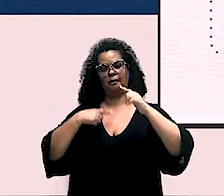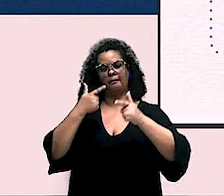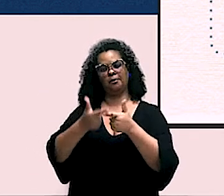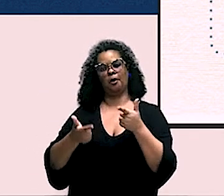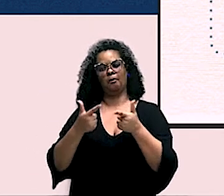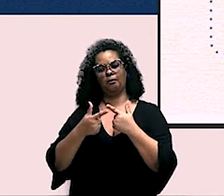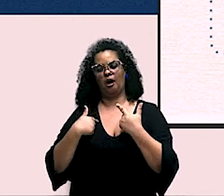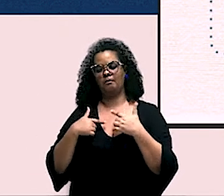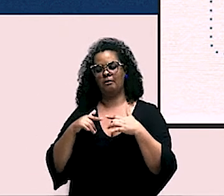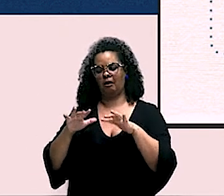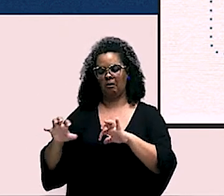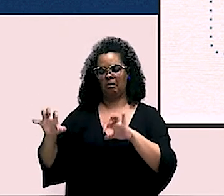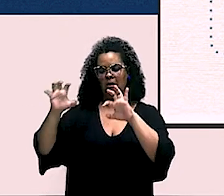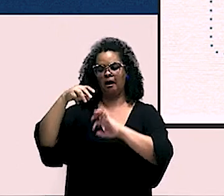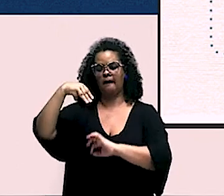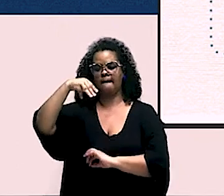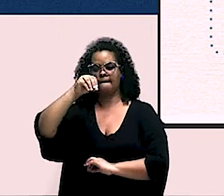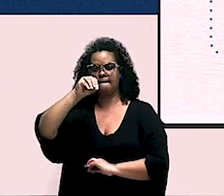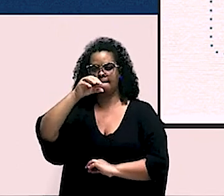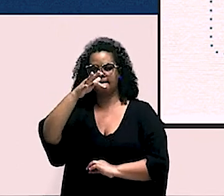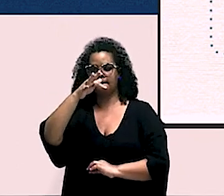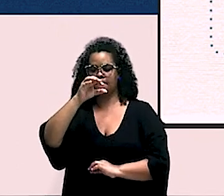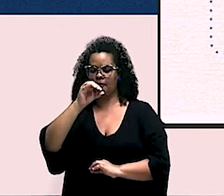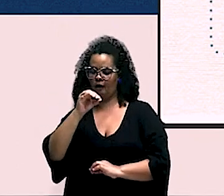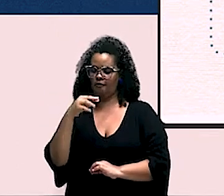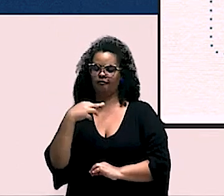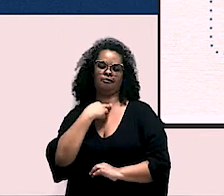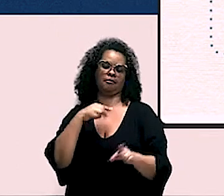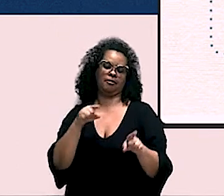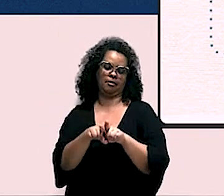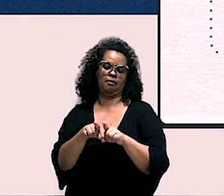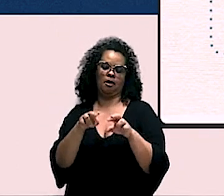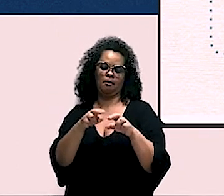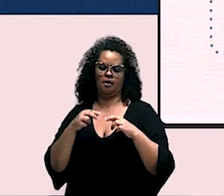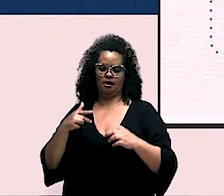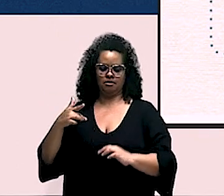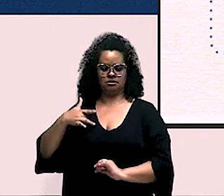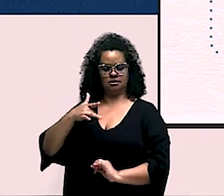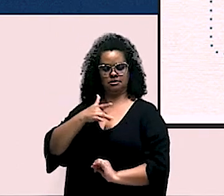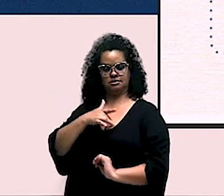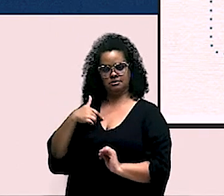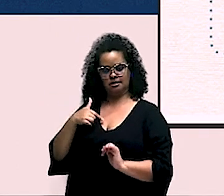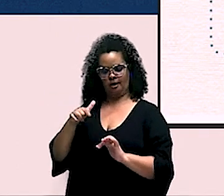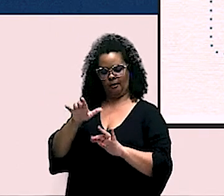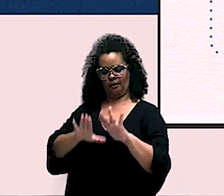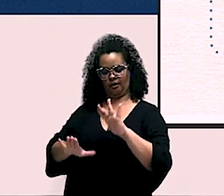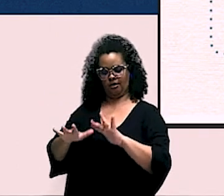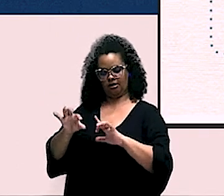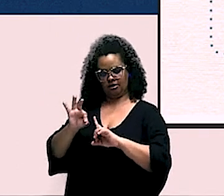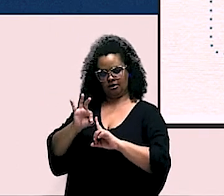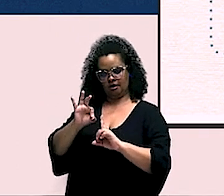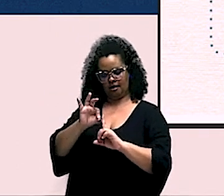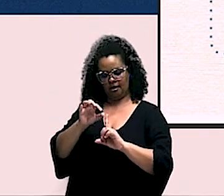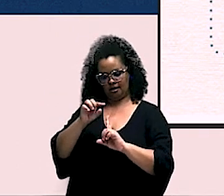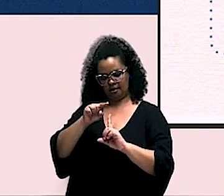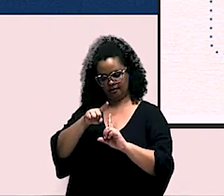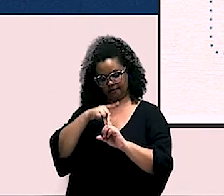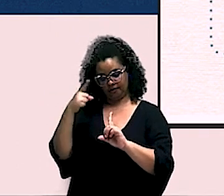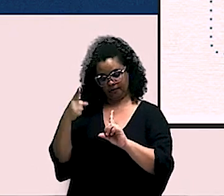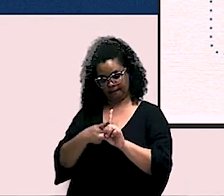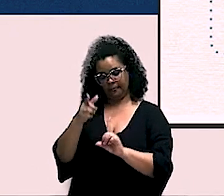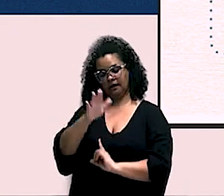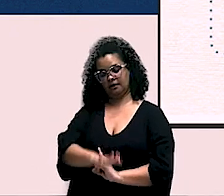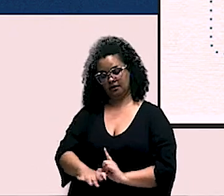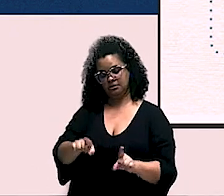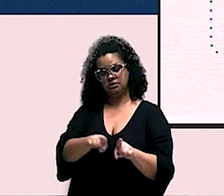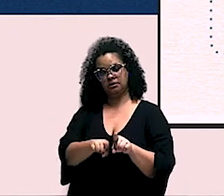tratamento da mãe, da criança, enfim. Com relação aos equipamentos, né, quase 100% das